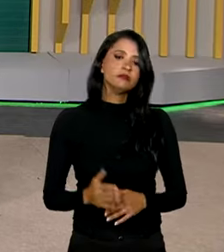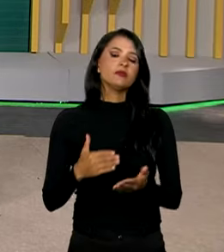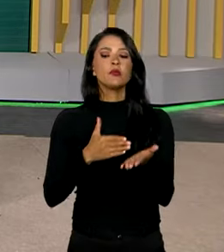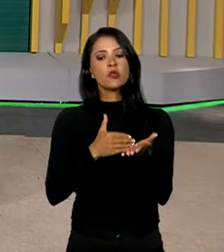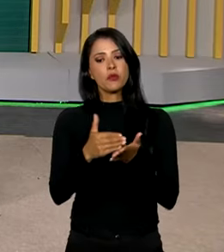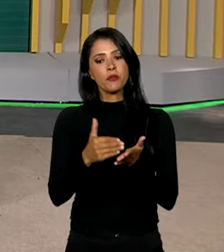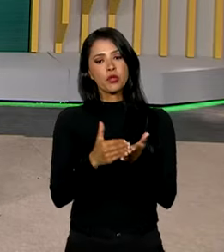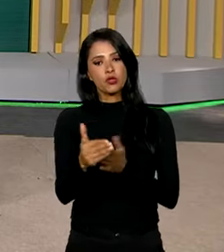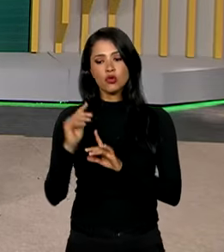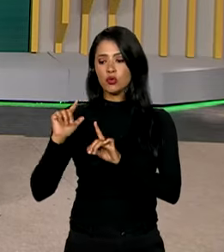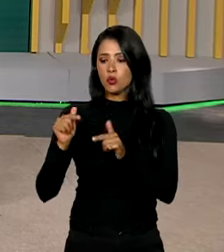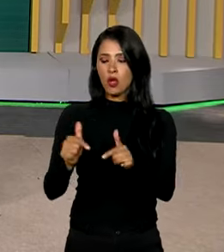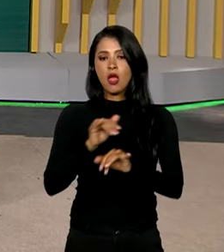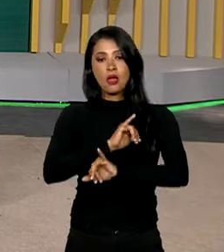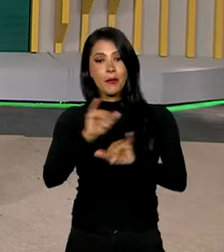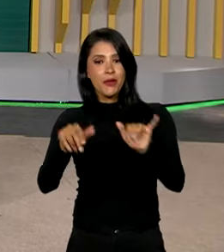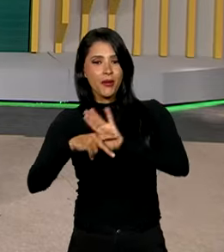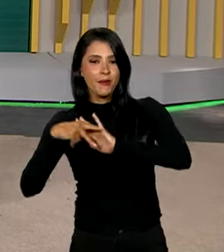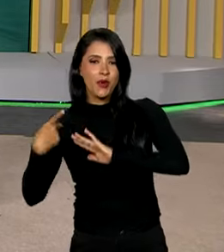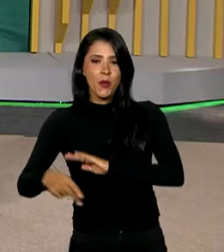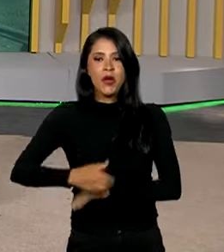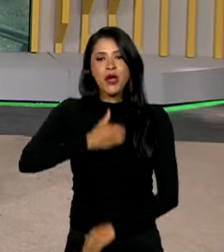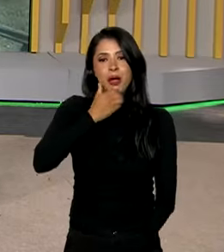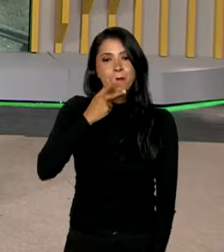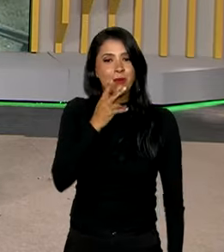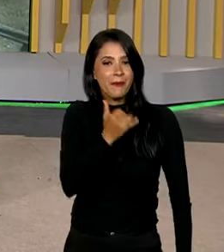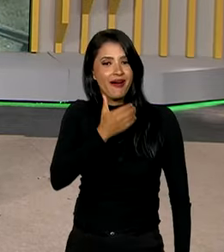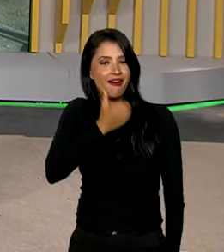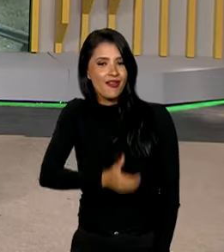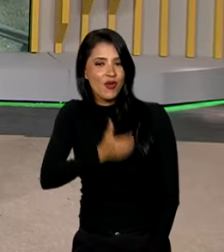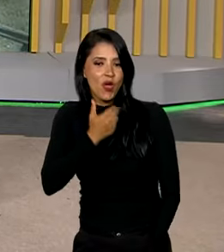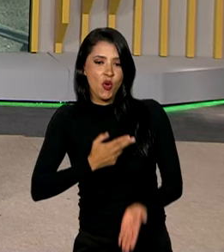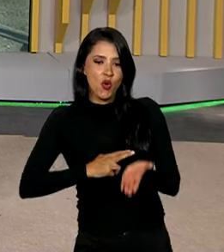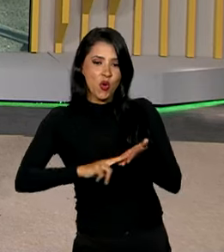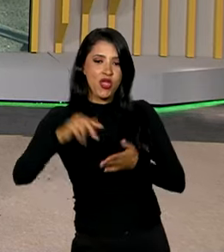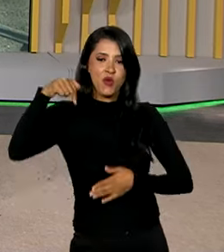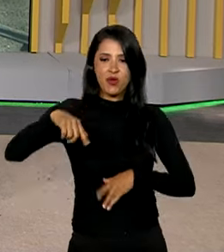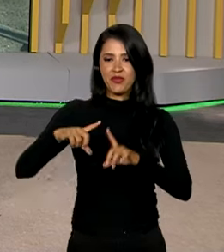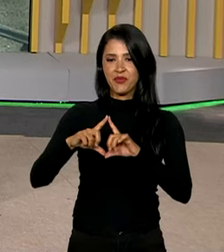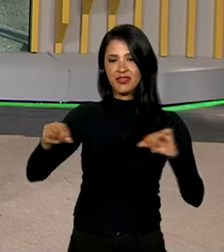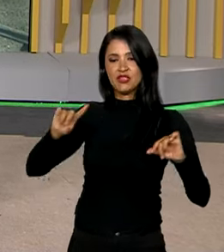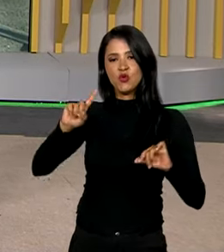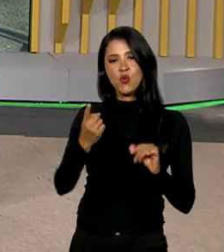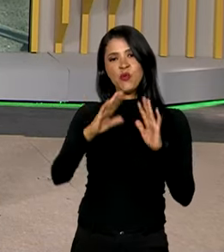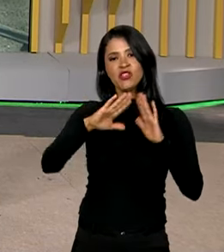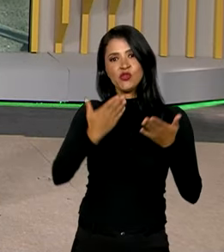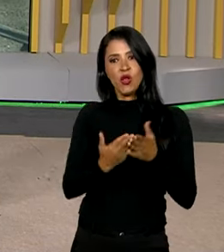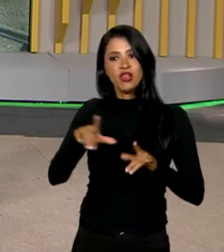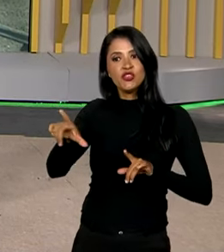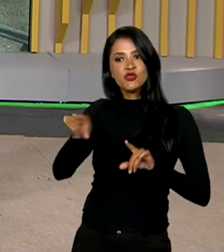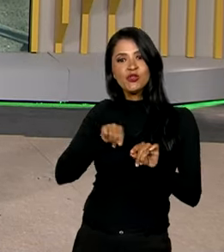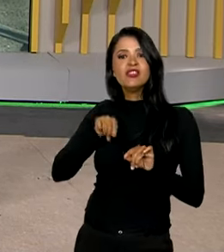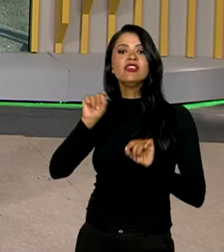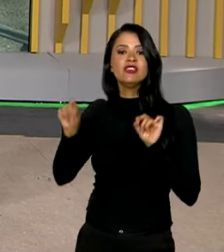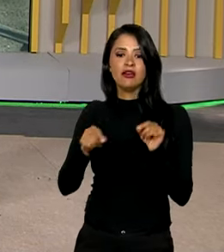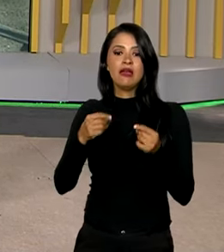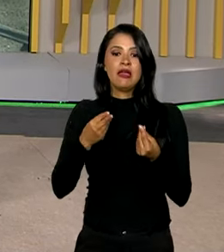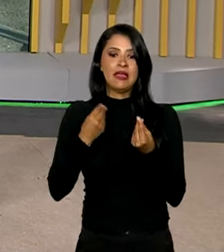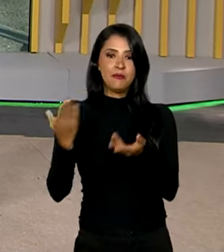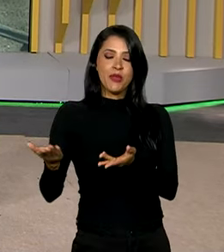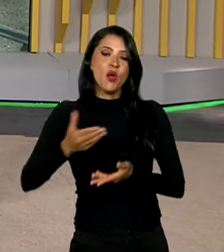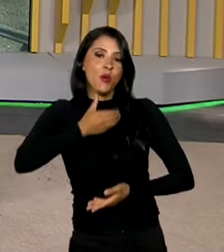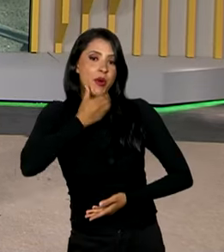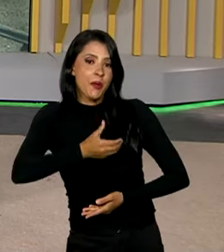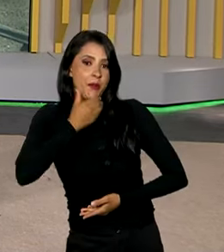Começou a tradicional campanha do Papai Noel dos Correios. Aqui em Brasília, uma das escolas selecionadas pelo programa recebeu o Papai